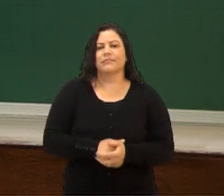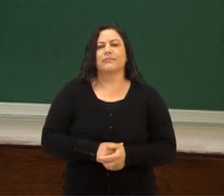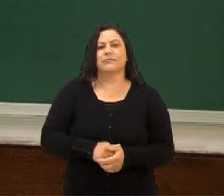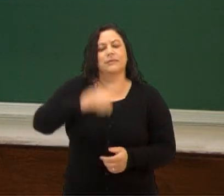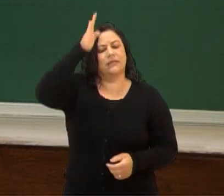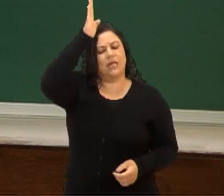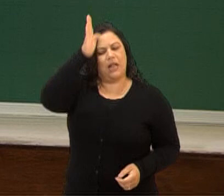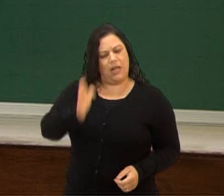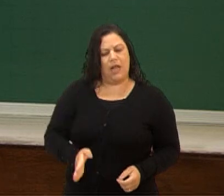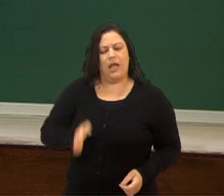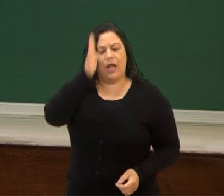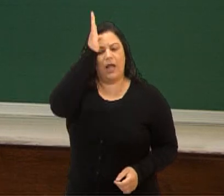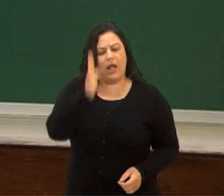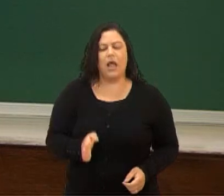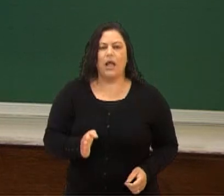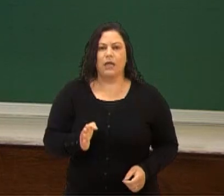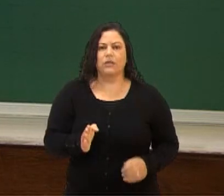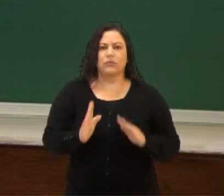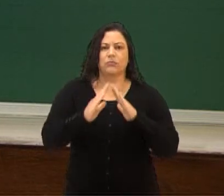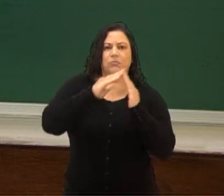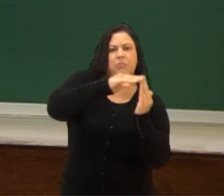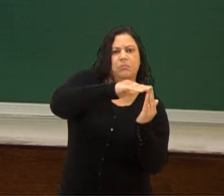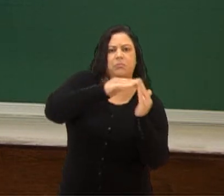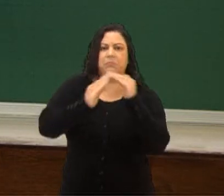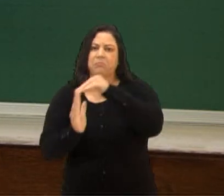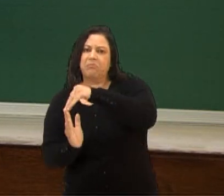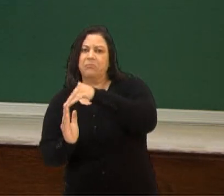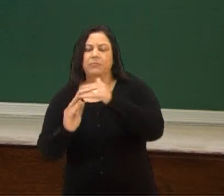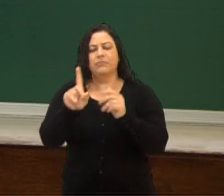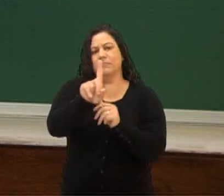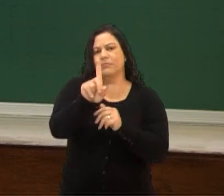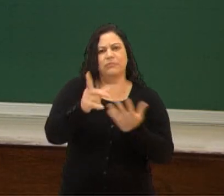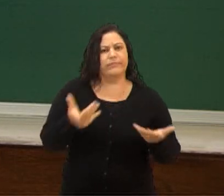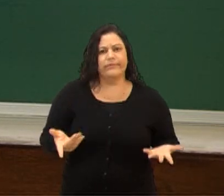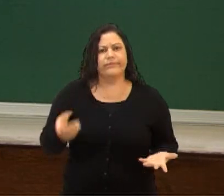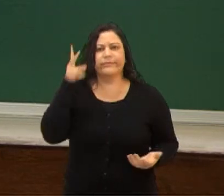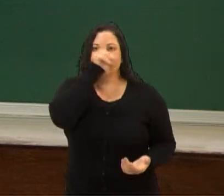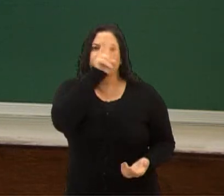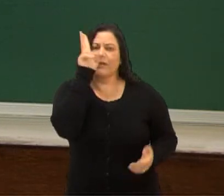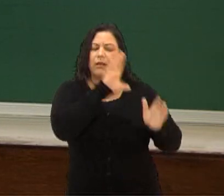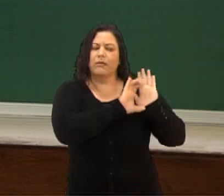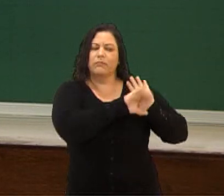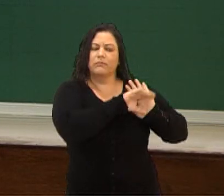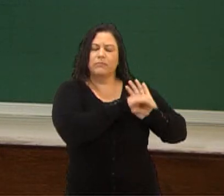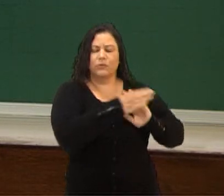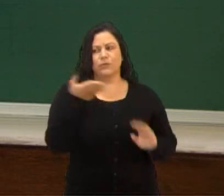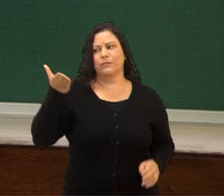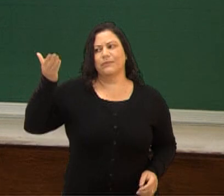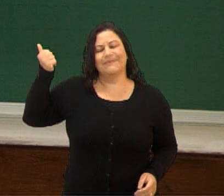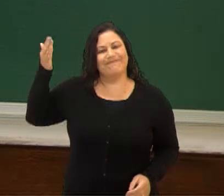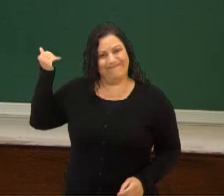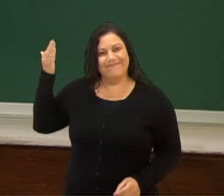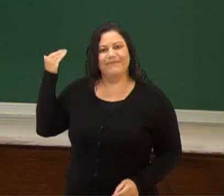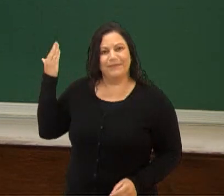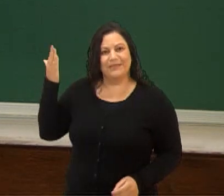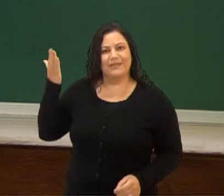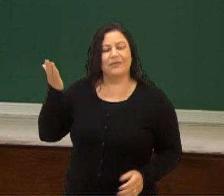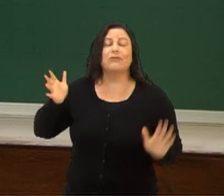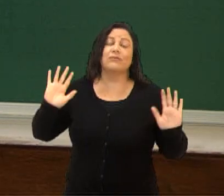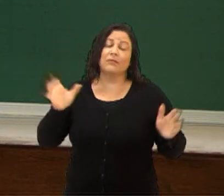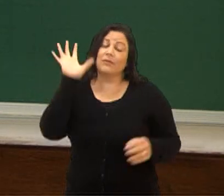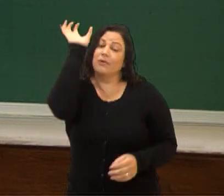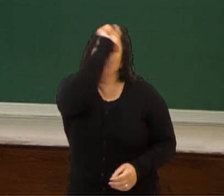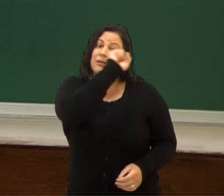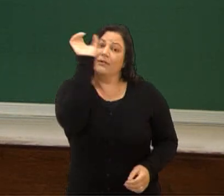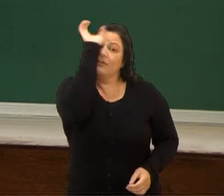tem inclinação. Então você precisou aqui lembrar conceitos lá atrás. Né? Como é que chama